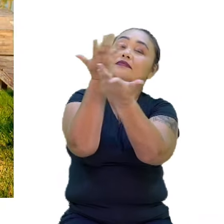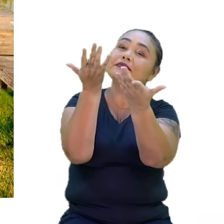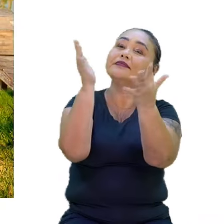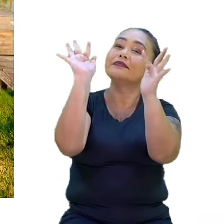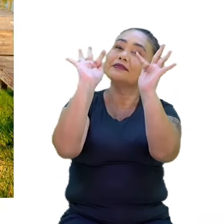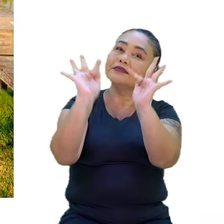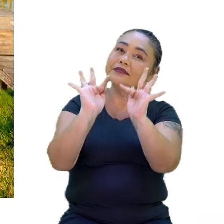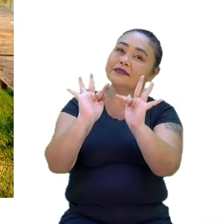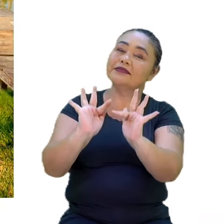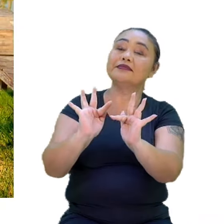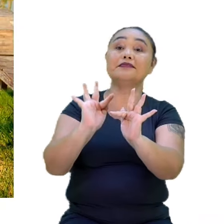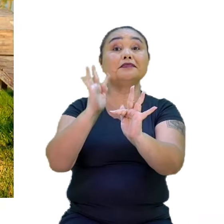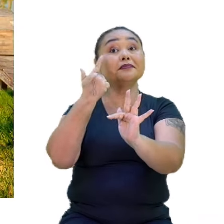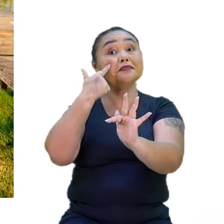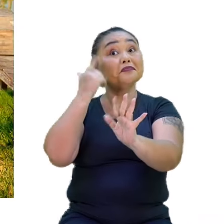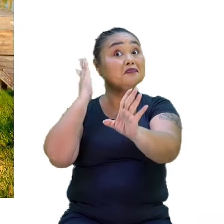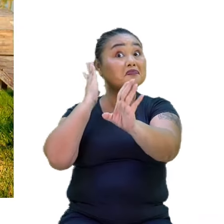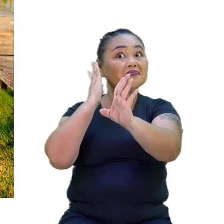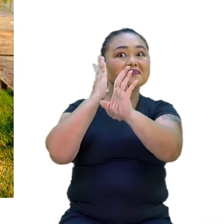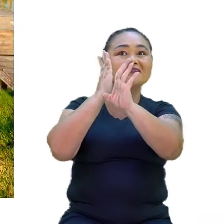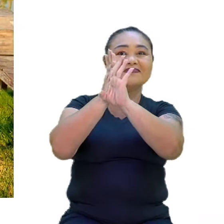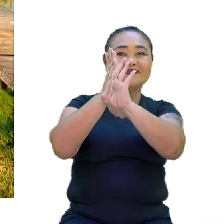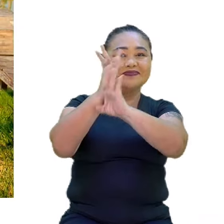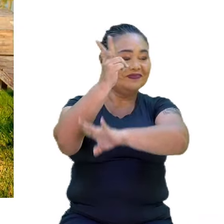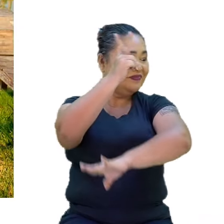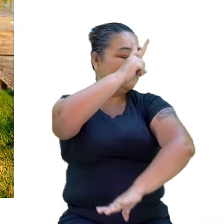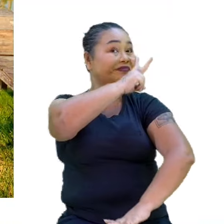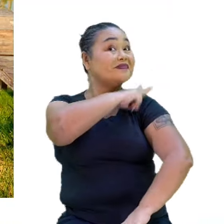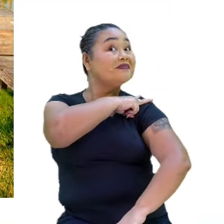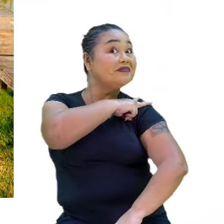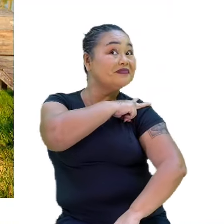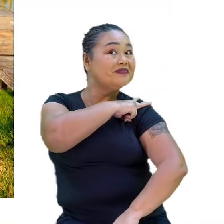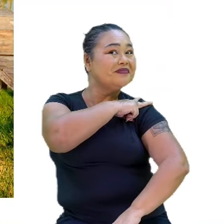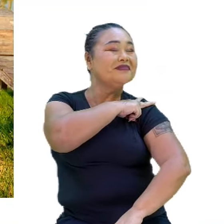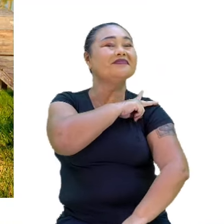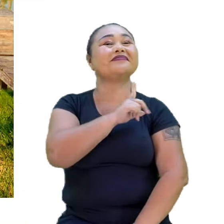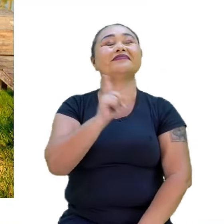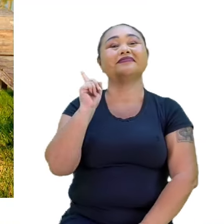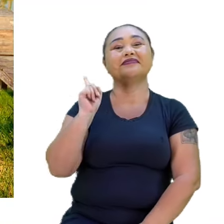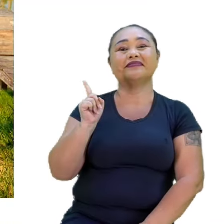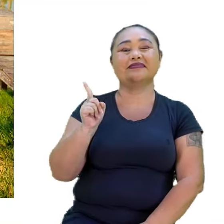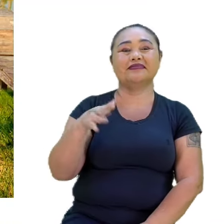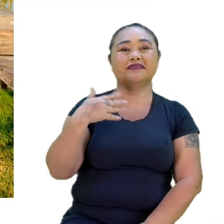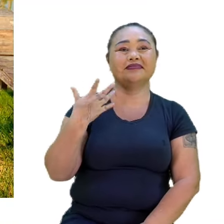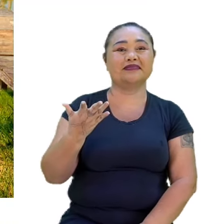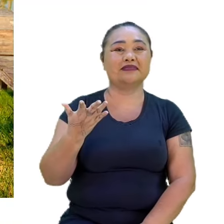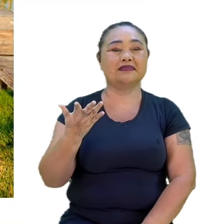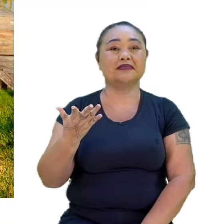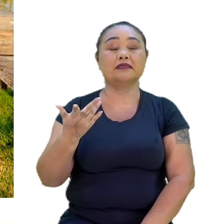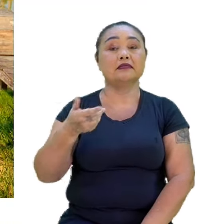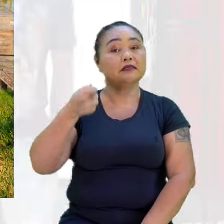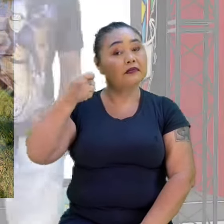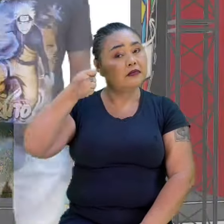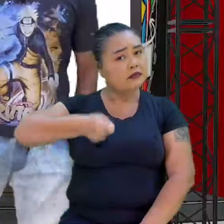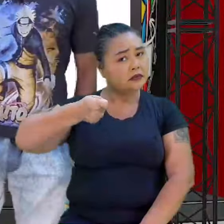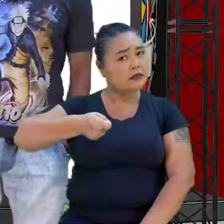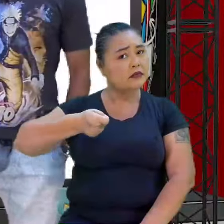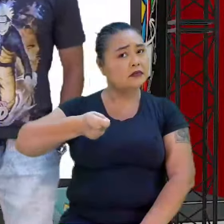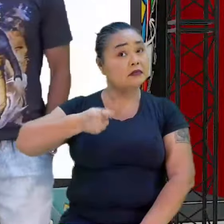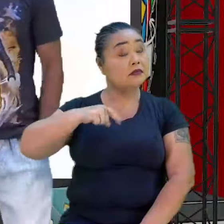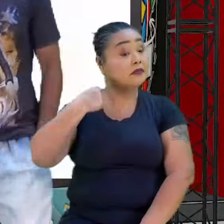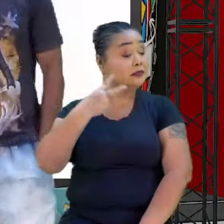no segundo ano então fica nos nos garante aqui não é a a firmeza de que no